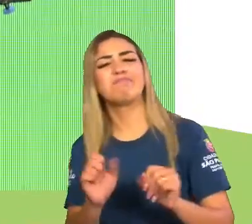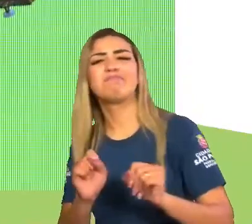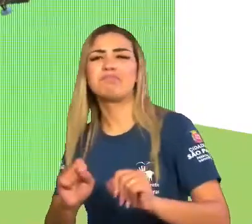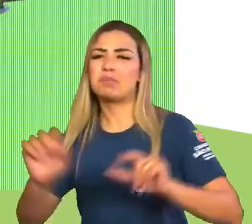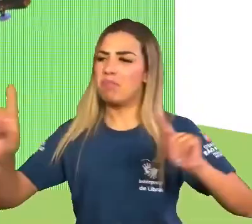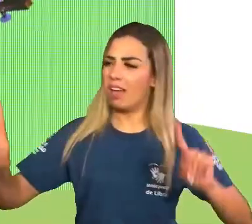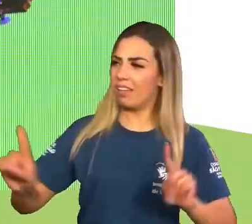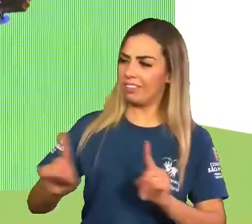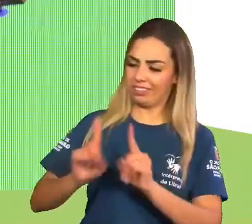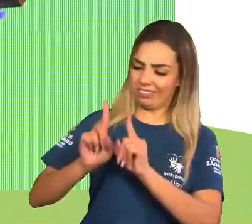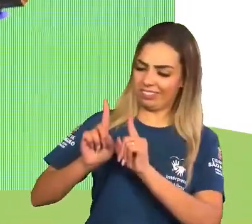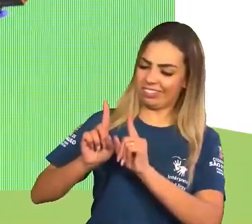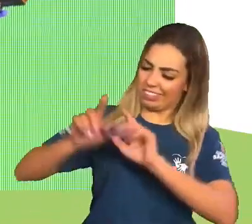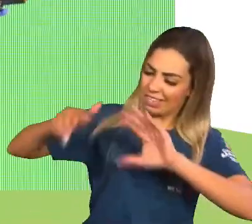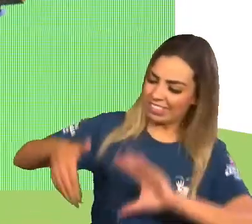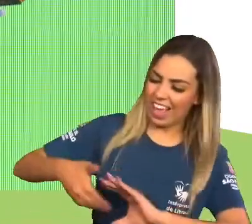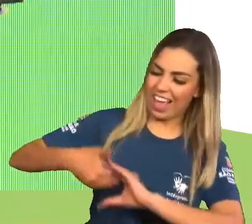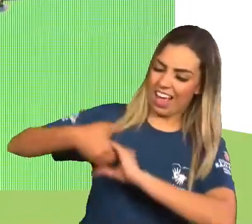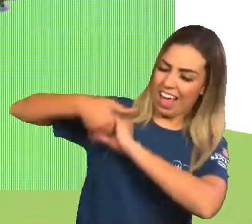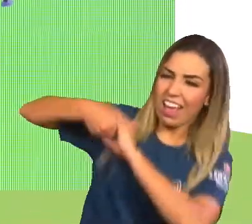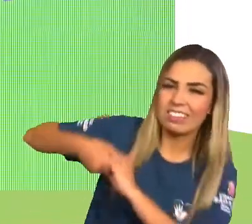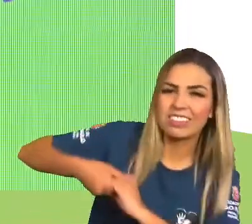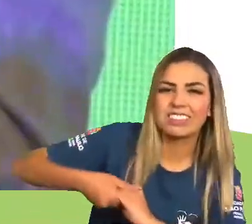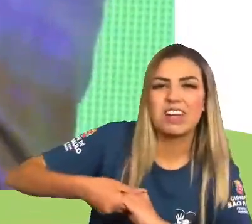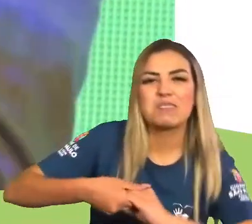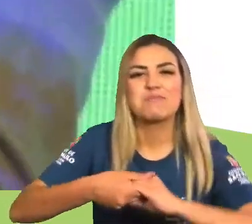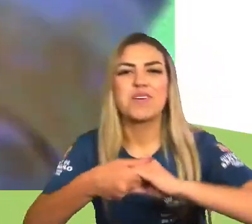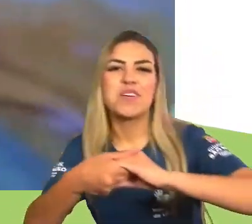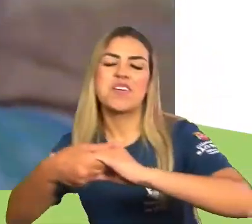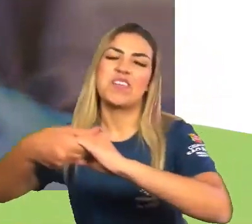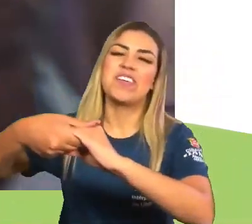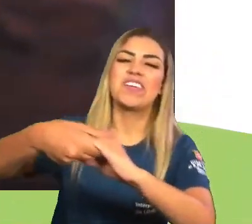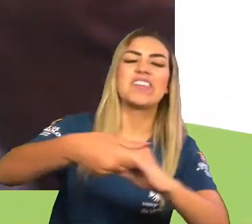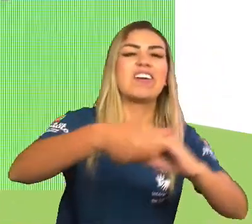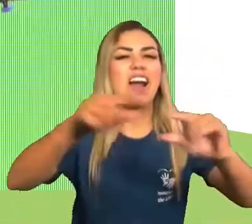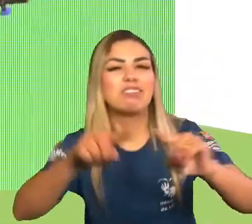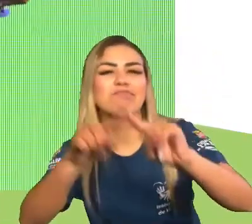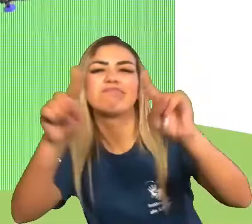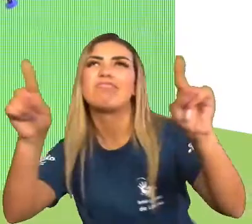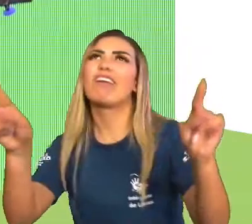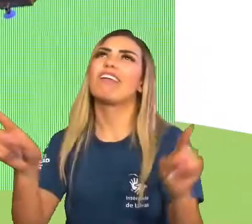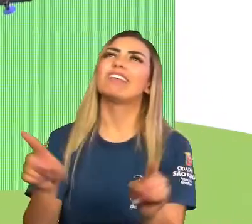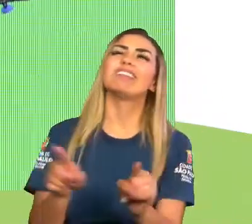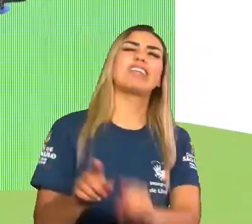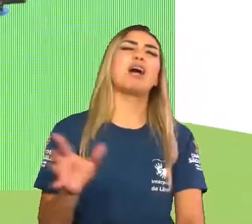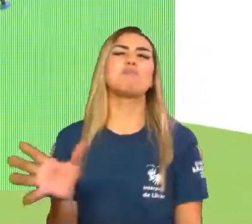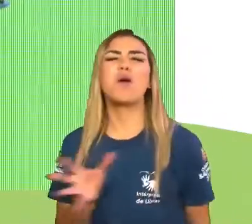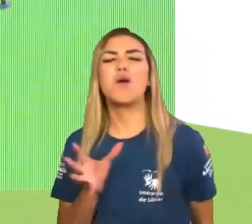Dá-me tua mão. Dá-me tua mão. Dá-me tua amor.